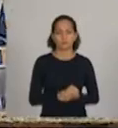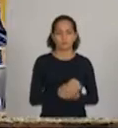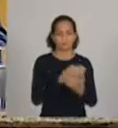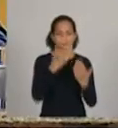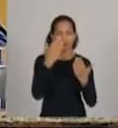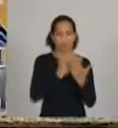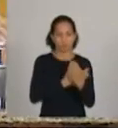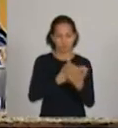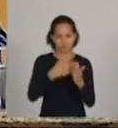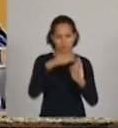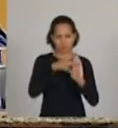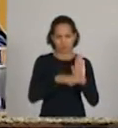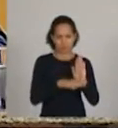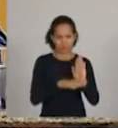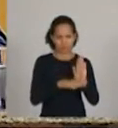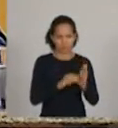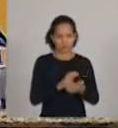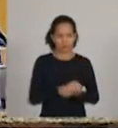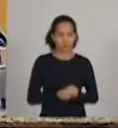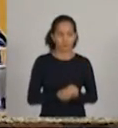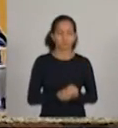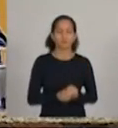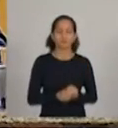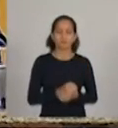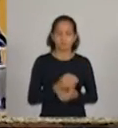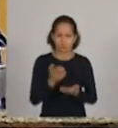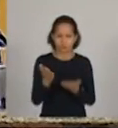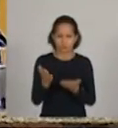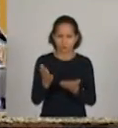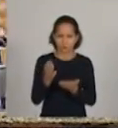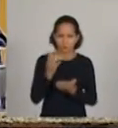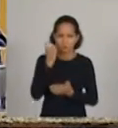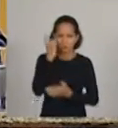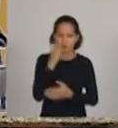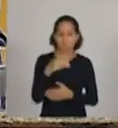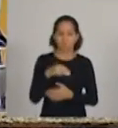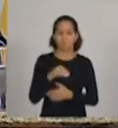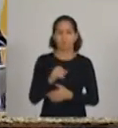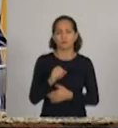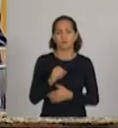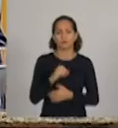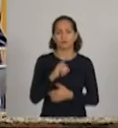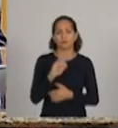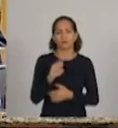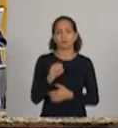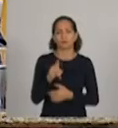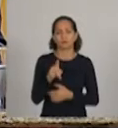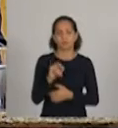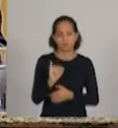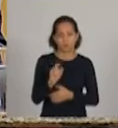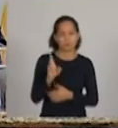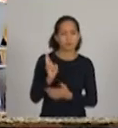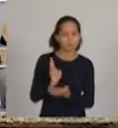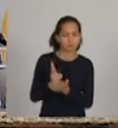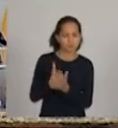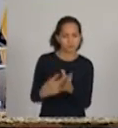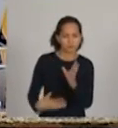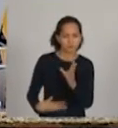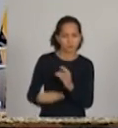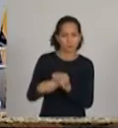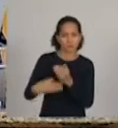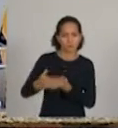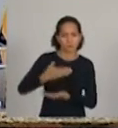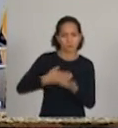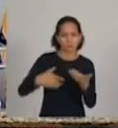Vossa Excelência quer fazer uma manifestação no microfone de aparte? Deputado Majeski, sempre colaborando para o desenvolvimento do plenário.